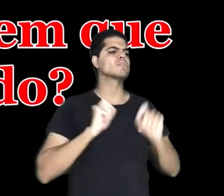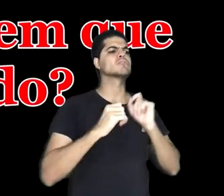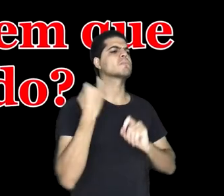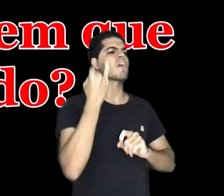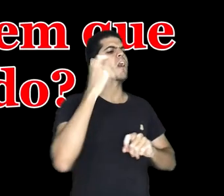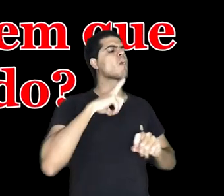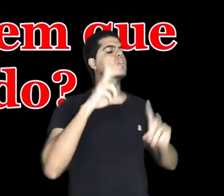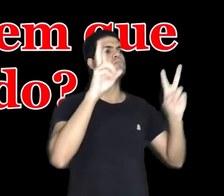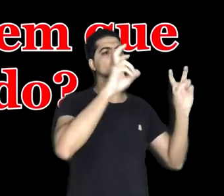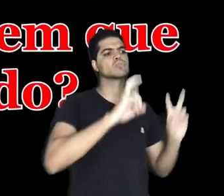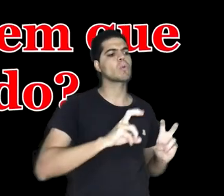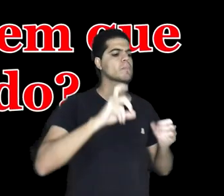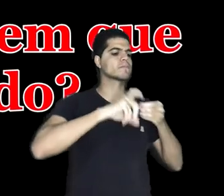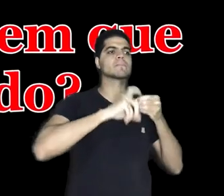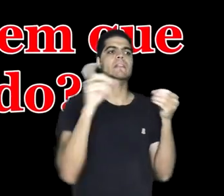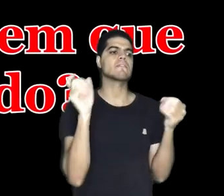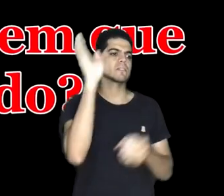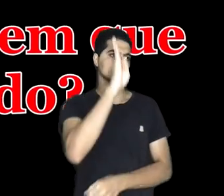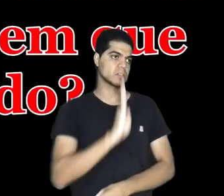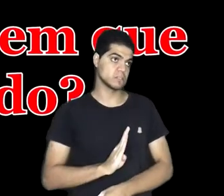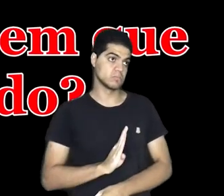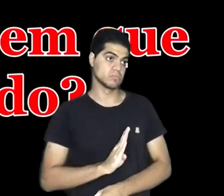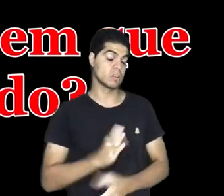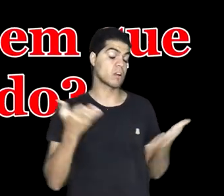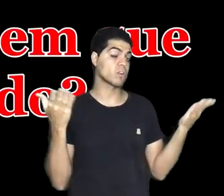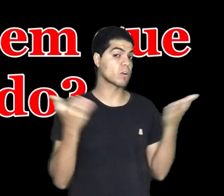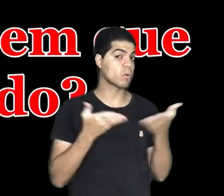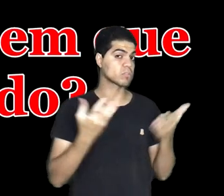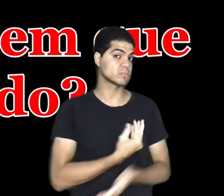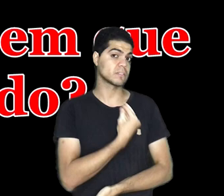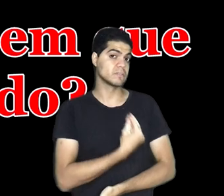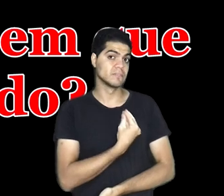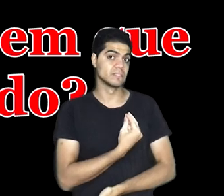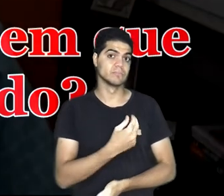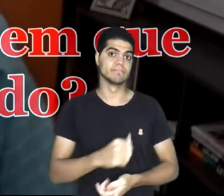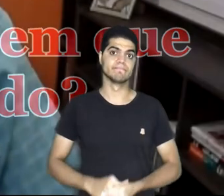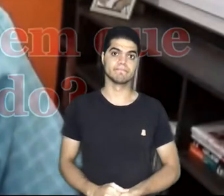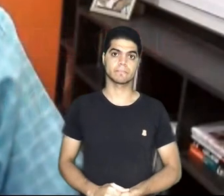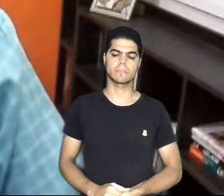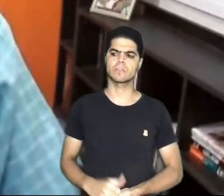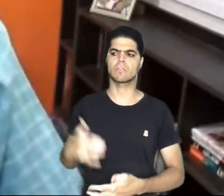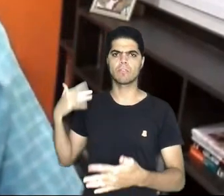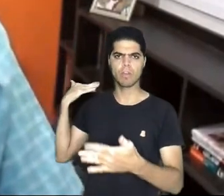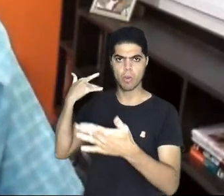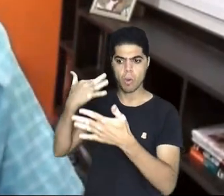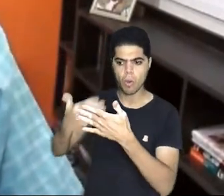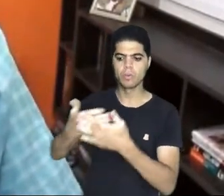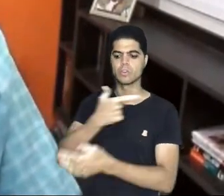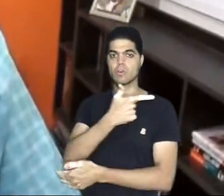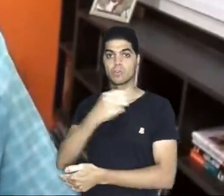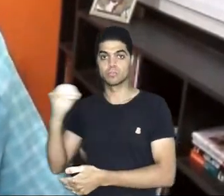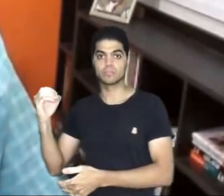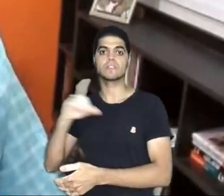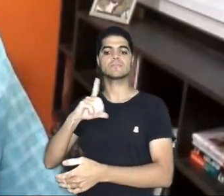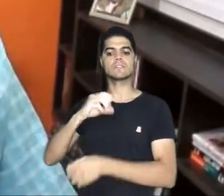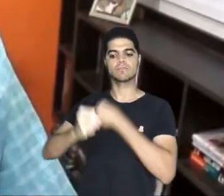em relação aos significados da independência do Brasil no momento em que a gente está vivendo? Ao longo de 200 anos, a história